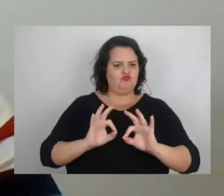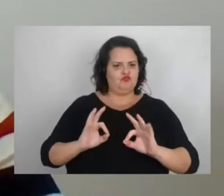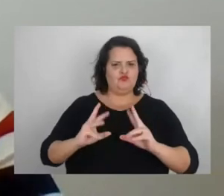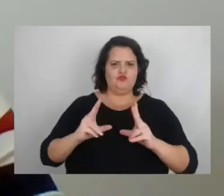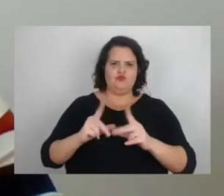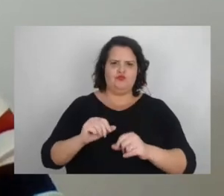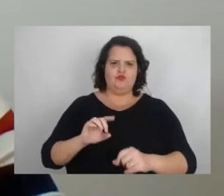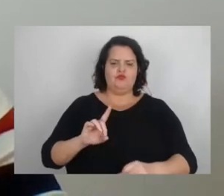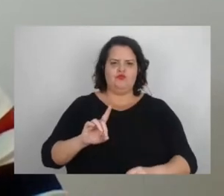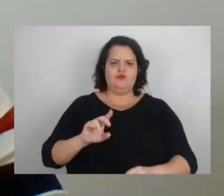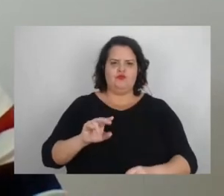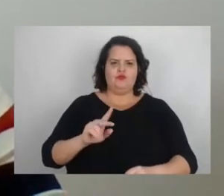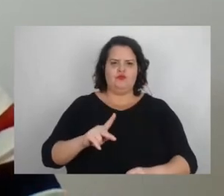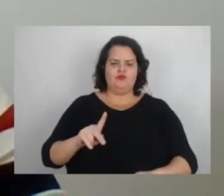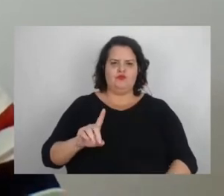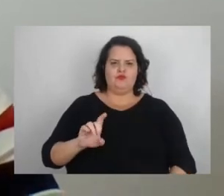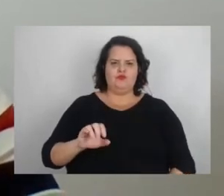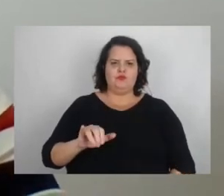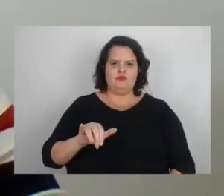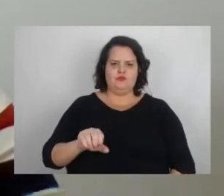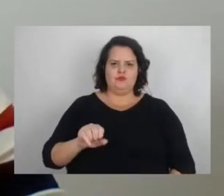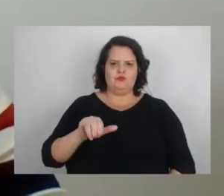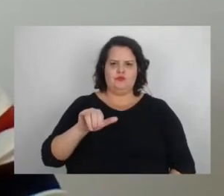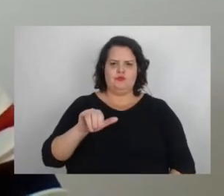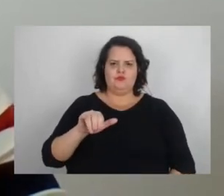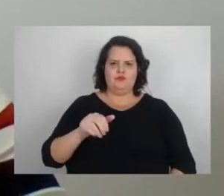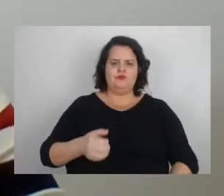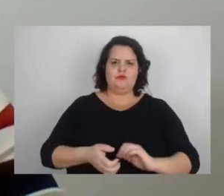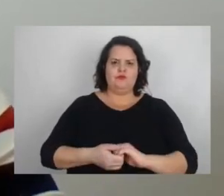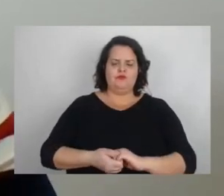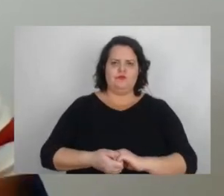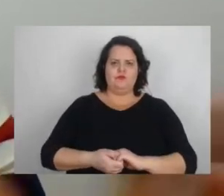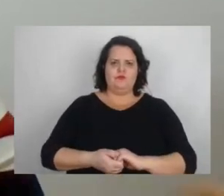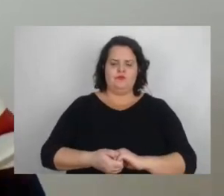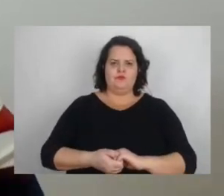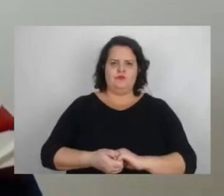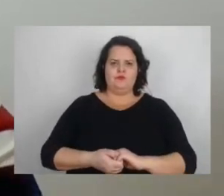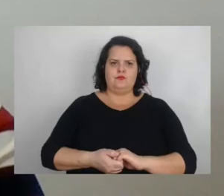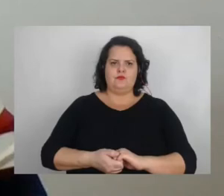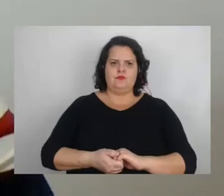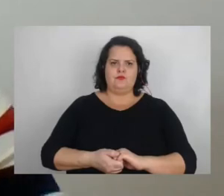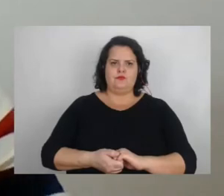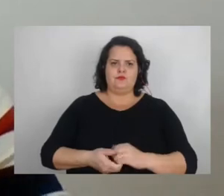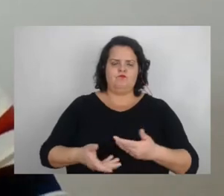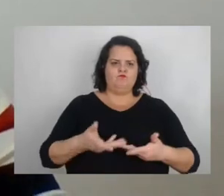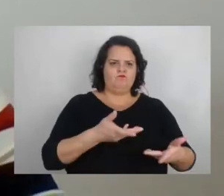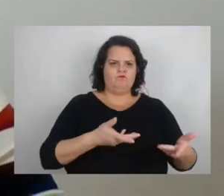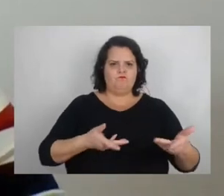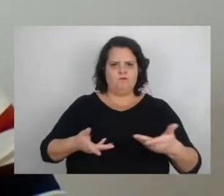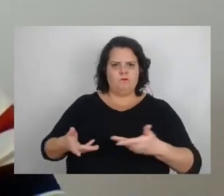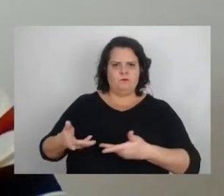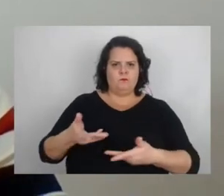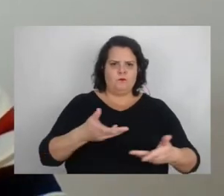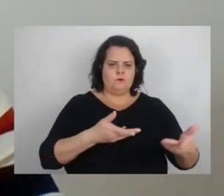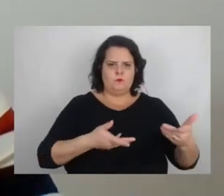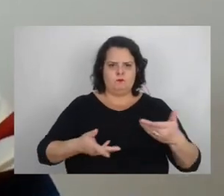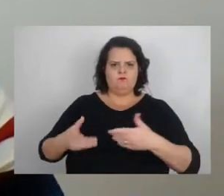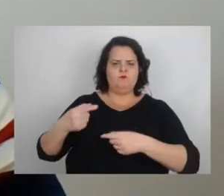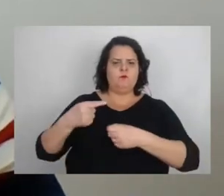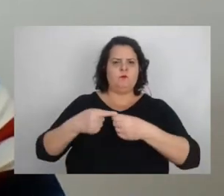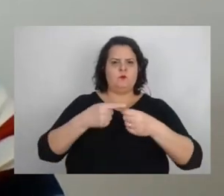a gente está investigando aí e se dedicando a esse tema da interação entre a cidade e o meio ambiente e